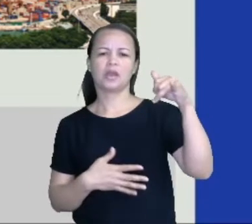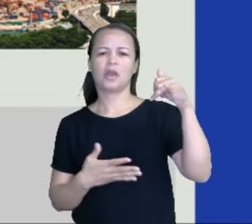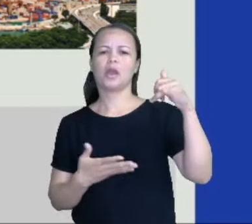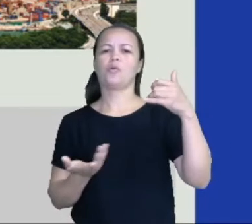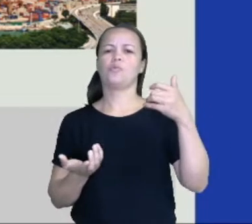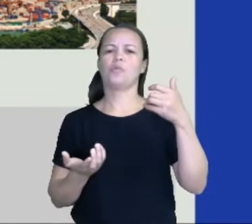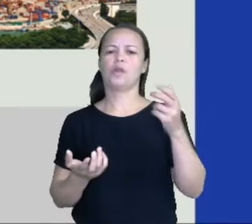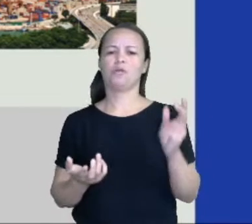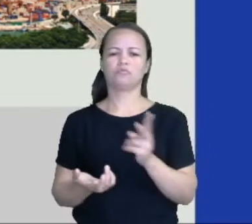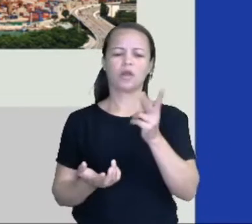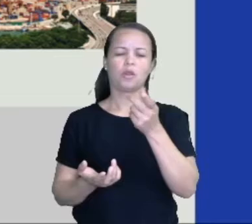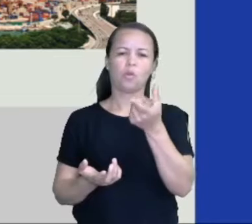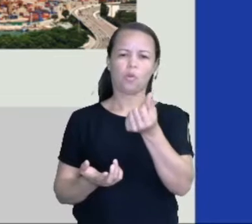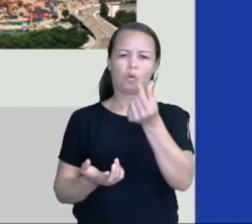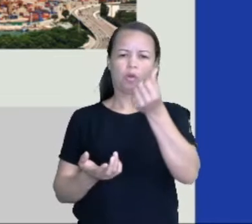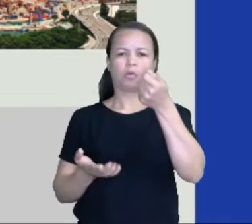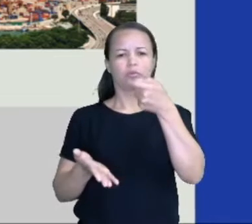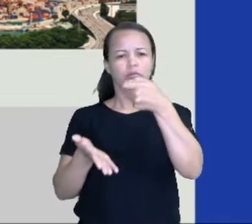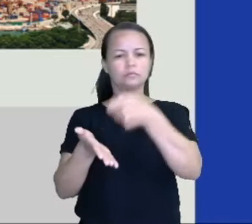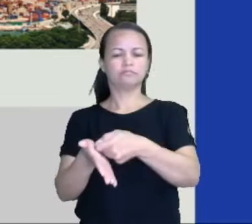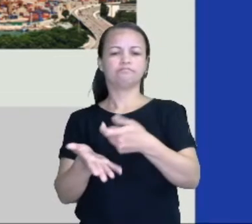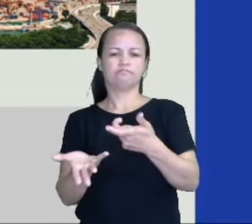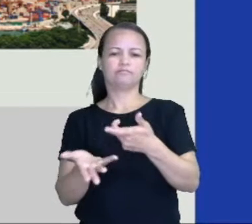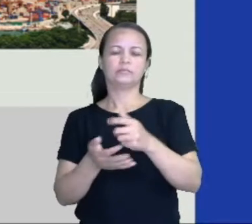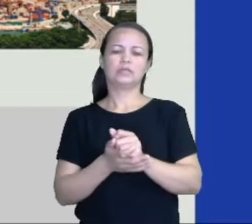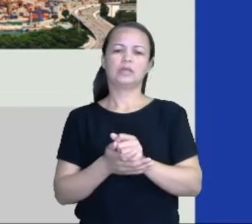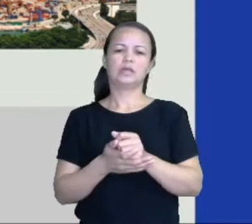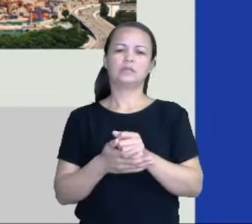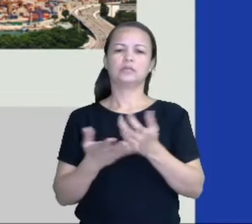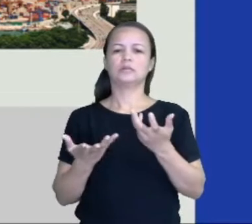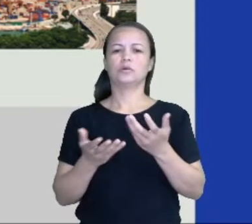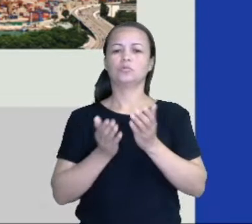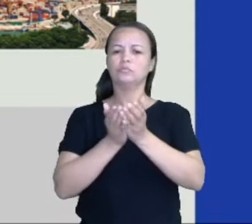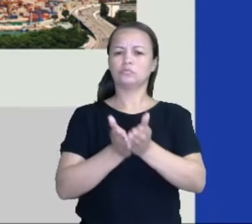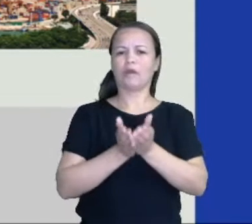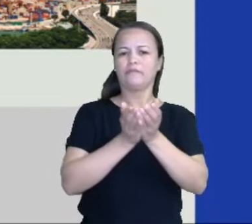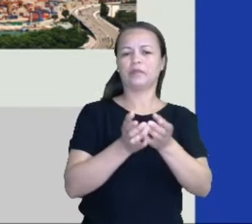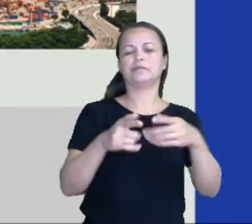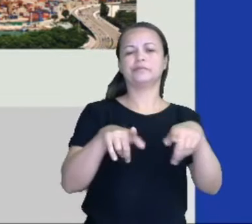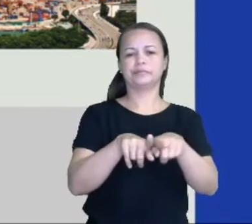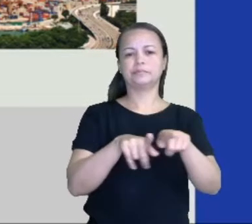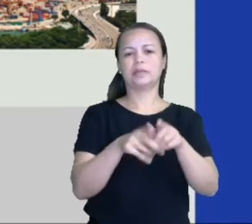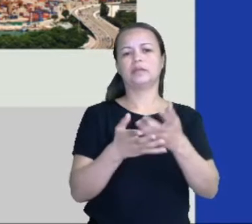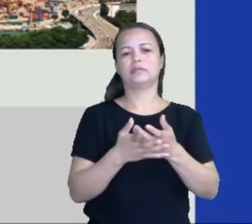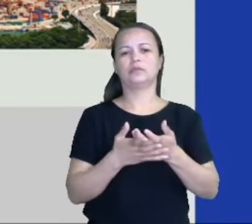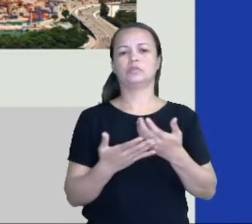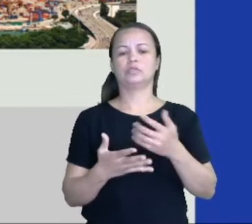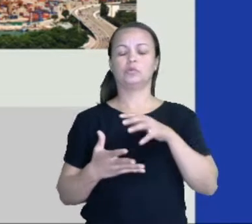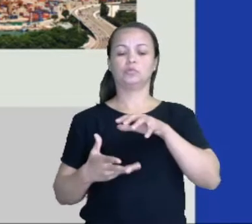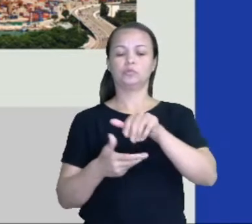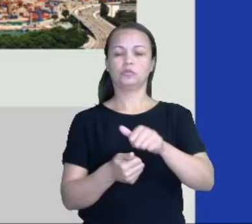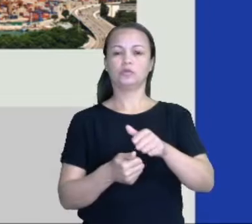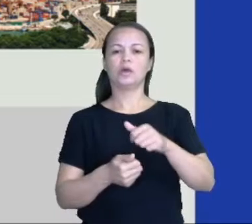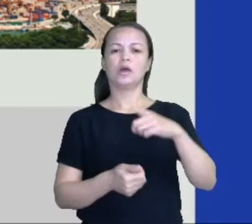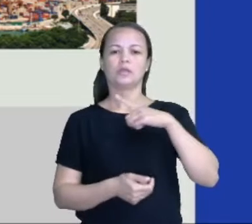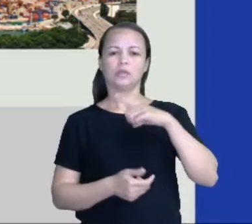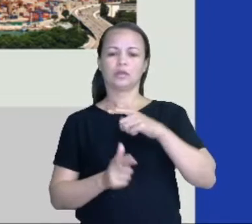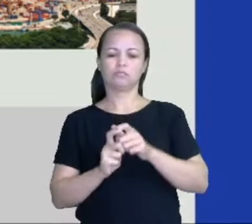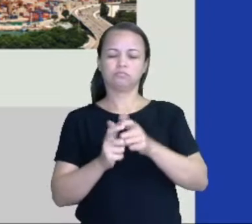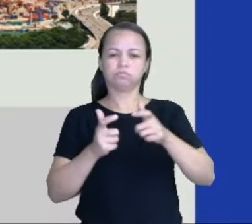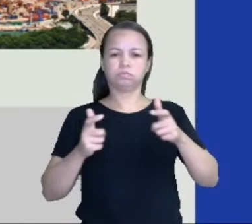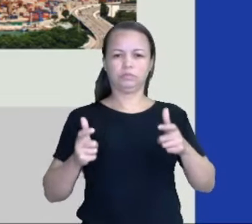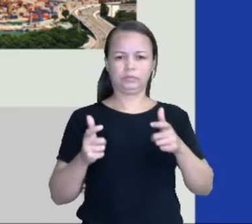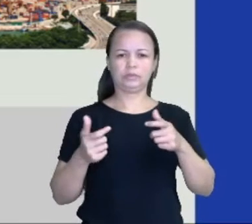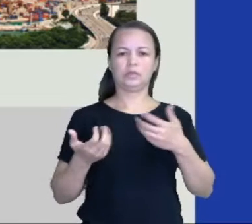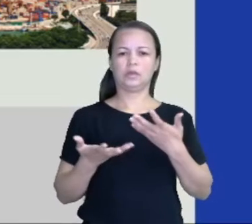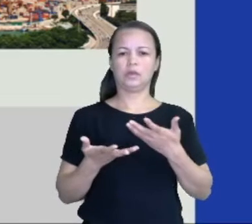um navio cargueiro. Então, como se produz muito e você tem grandes volumes sendo trabalhados,